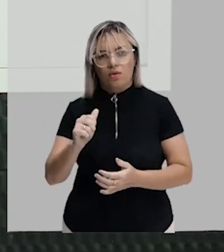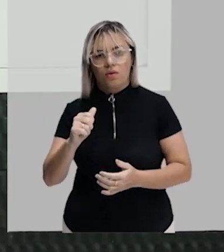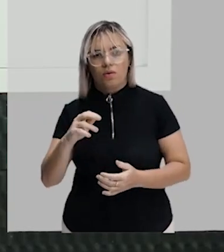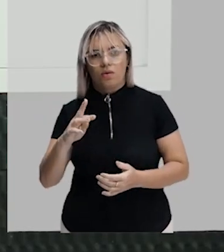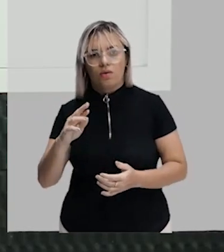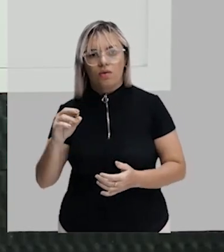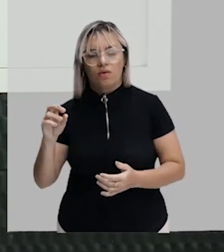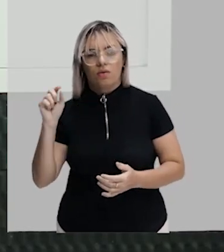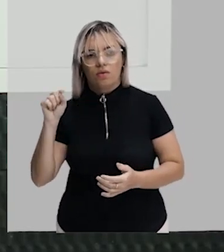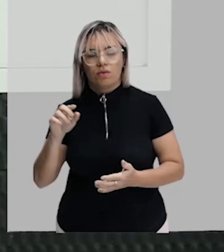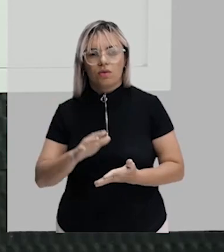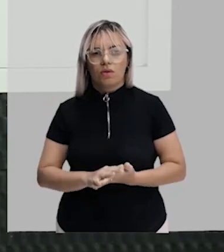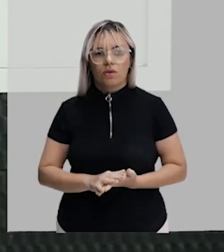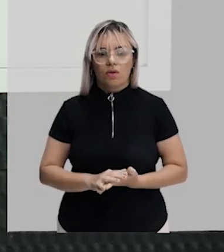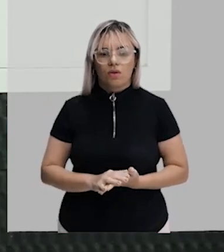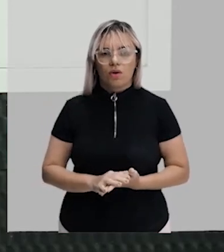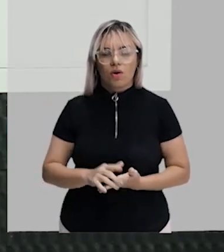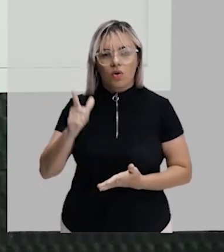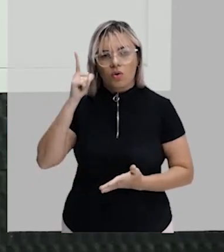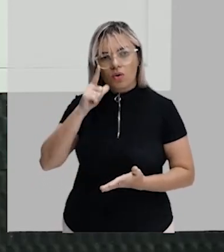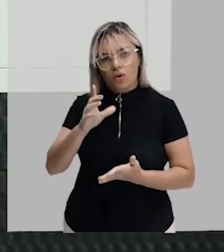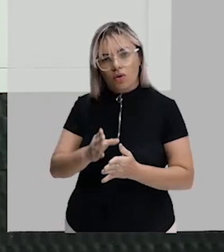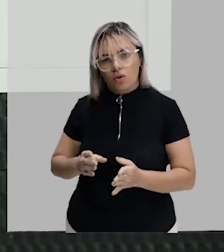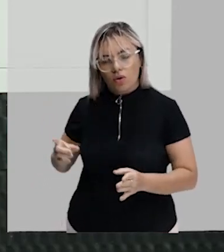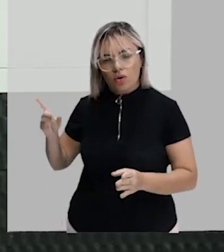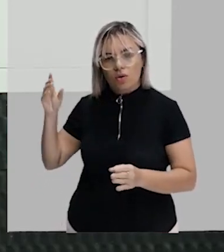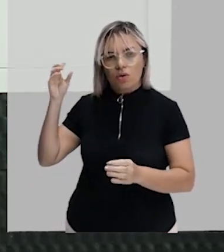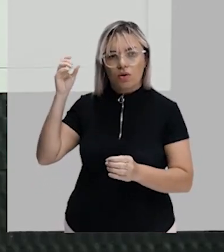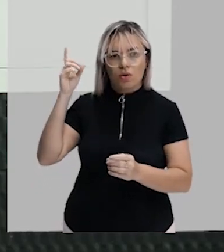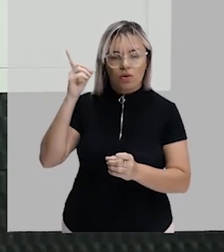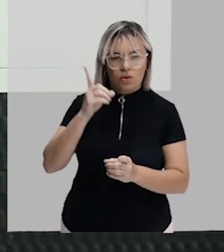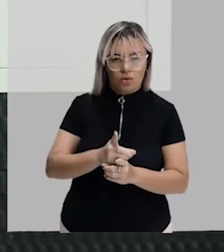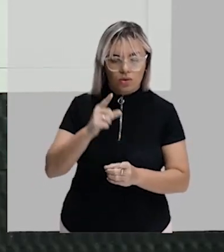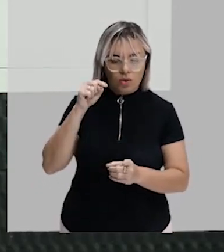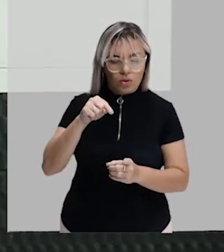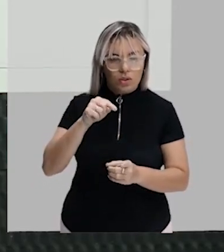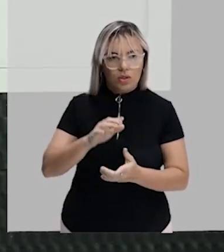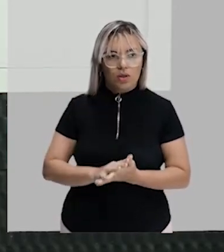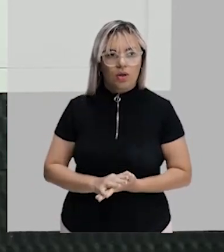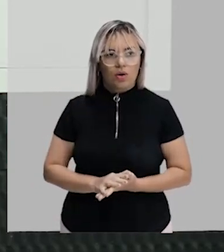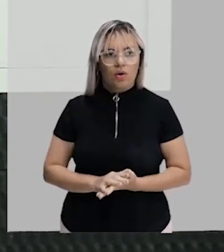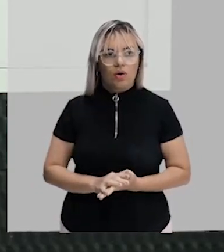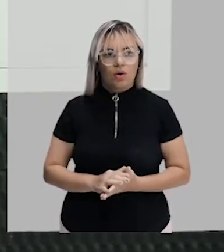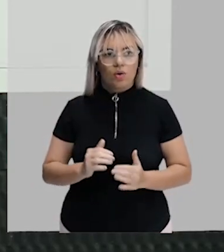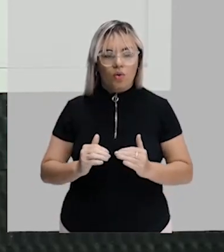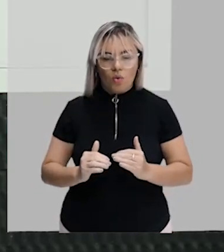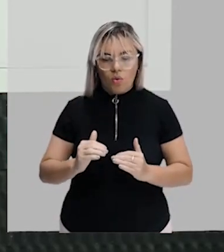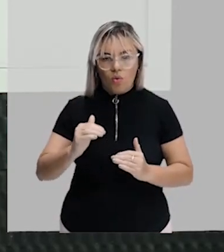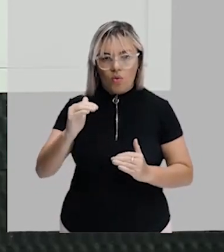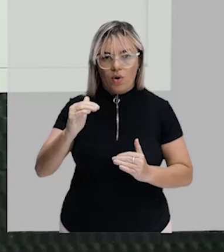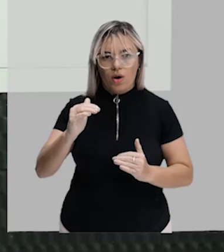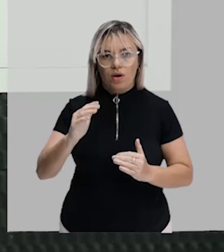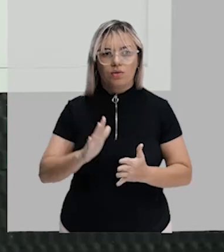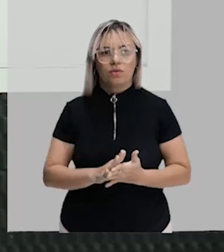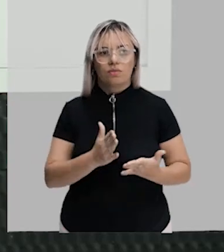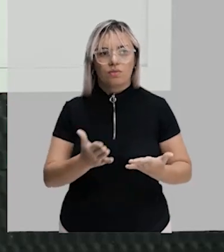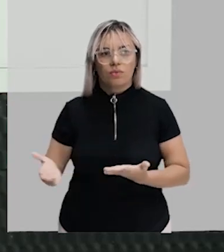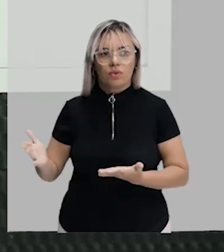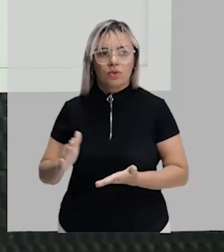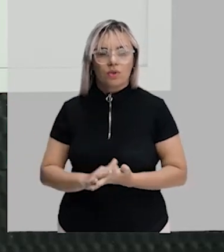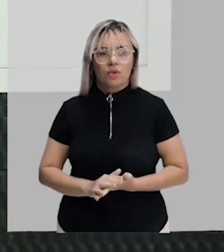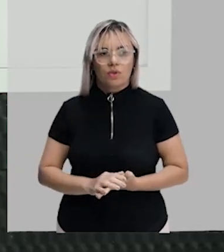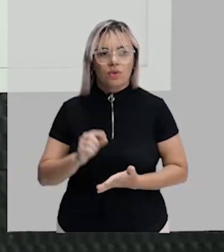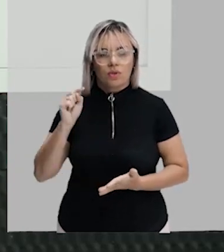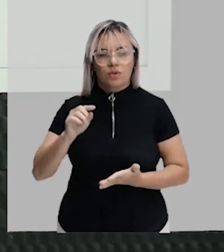consigo descobrir quanto for o reajuste. Porque, por exemplo, se eu descobrir que esse fator é 1,30, então eu vou saber